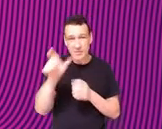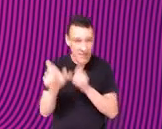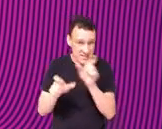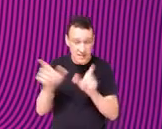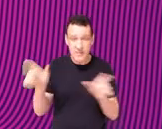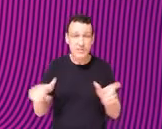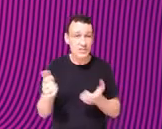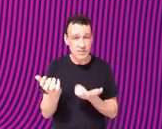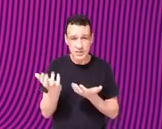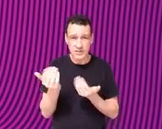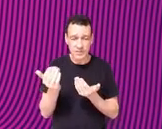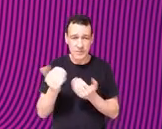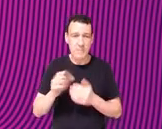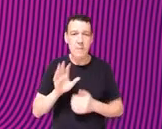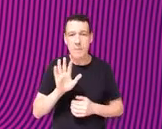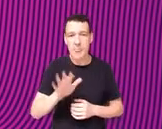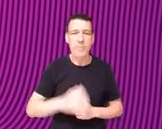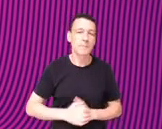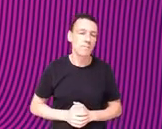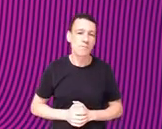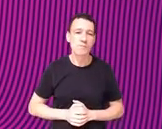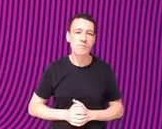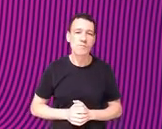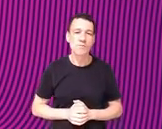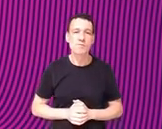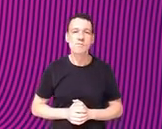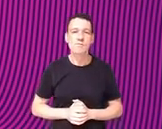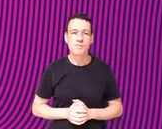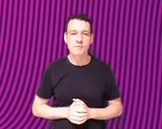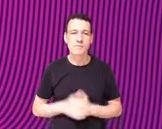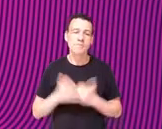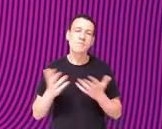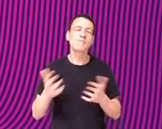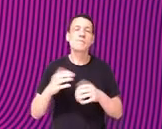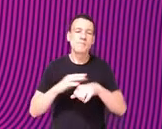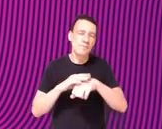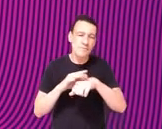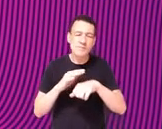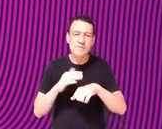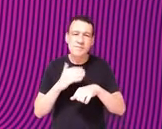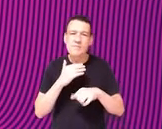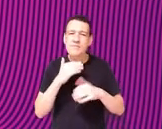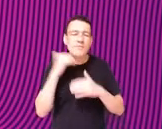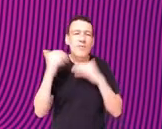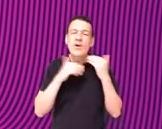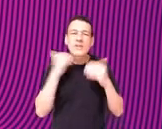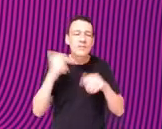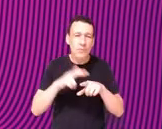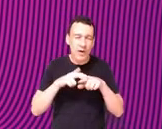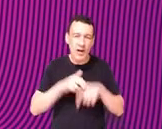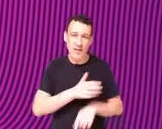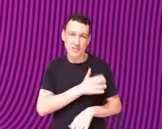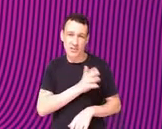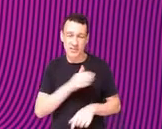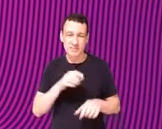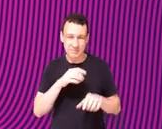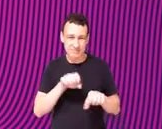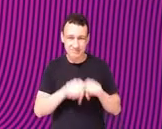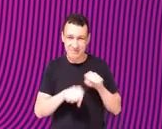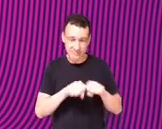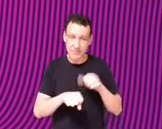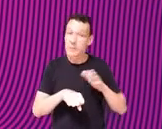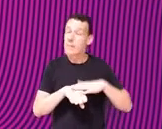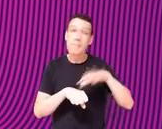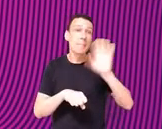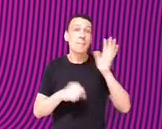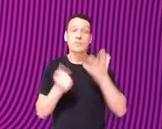cerca de 80% das mortes por doença cardiovascular são preveníveis, teriam formas de